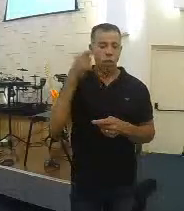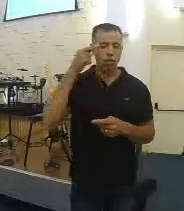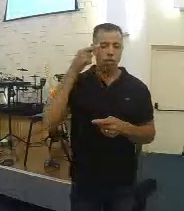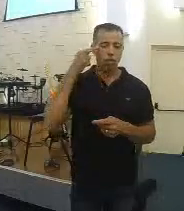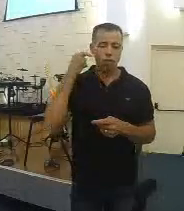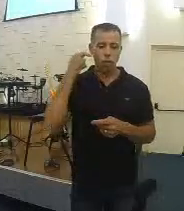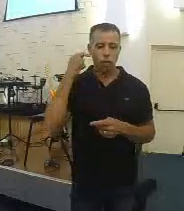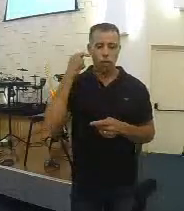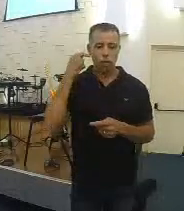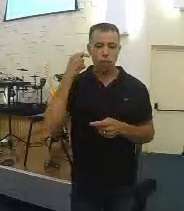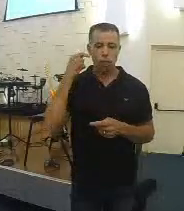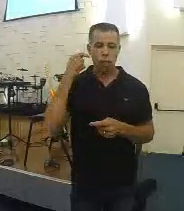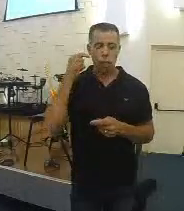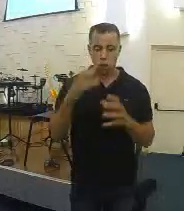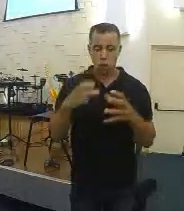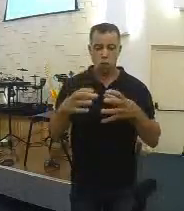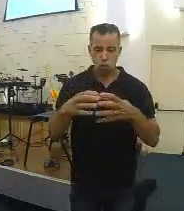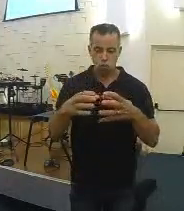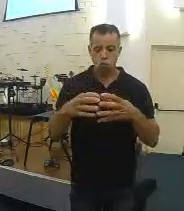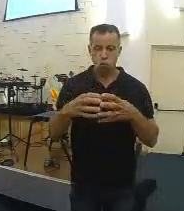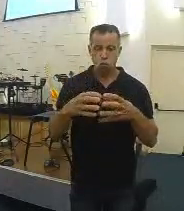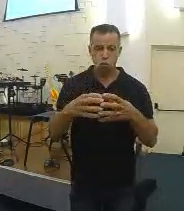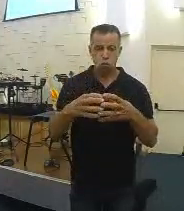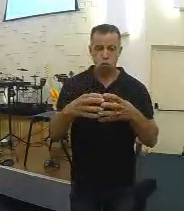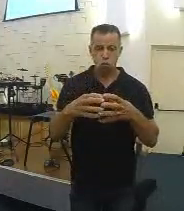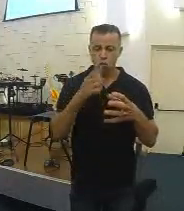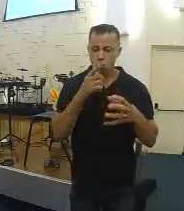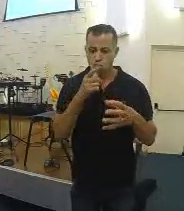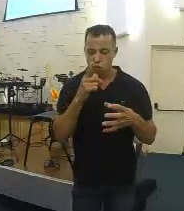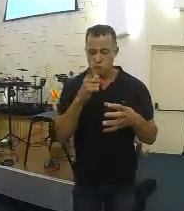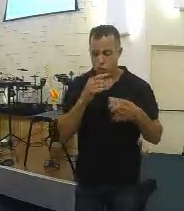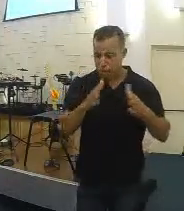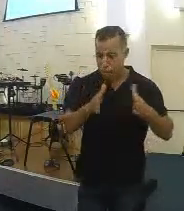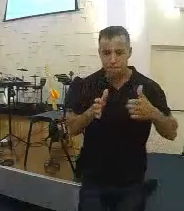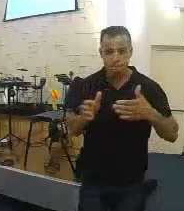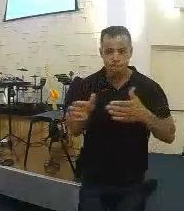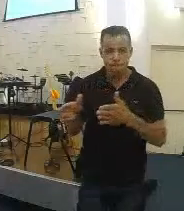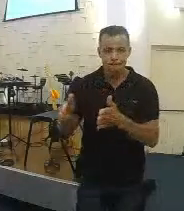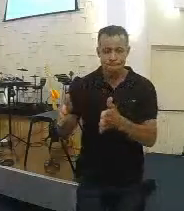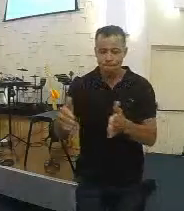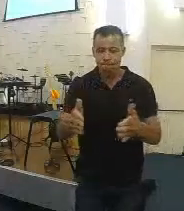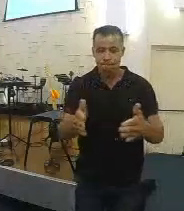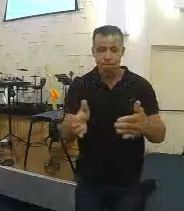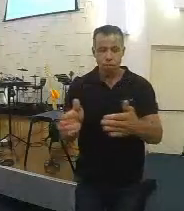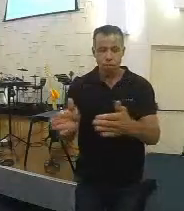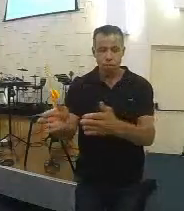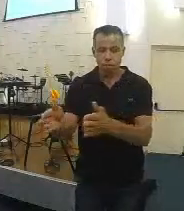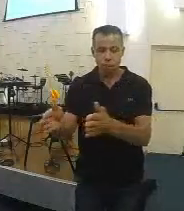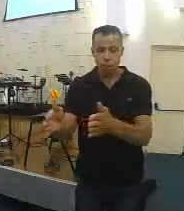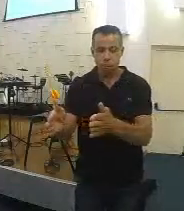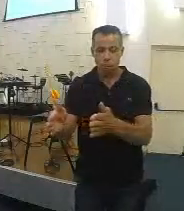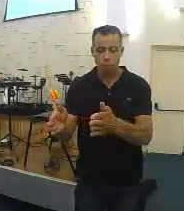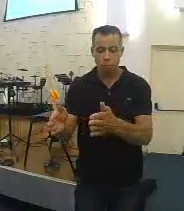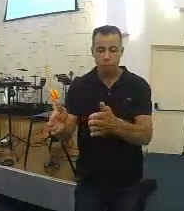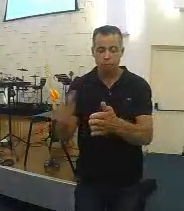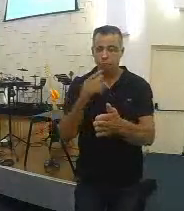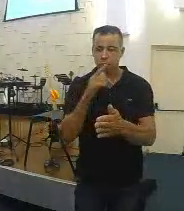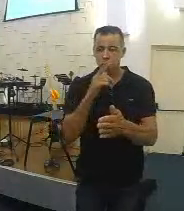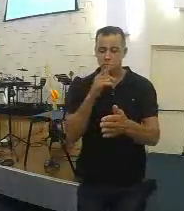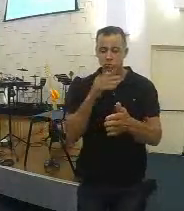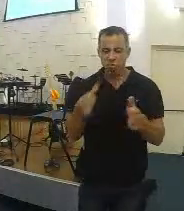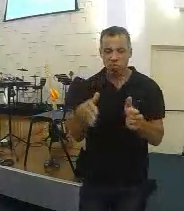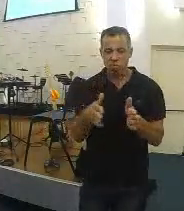num lugar em que havia um grande canal, um grande rio, e entre a calçada em que ela estava e esse grande rio não havia